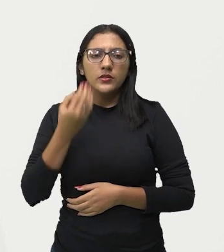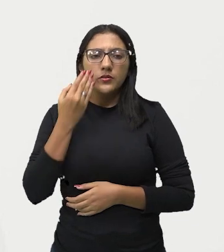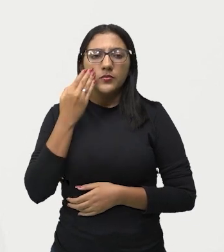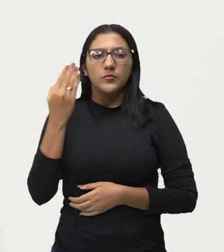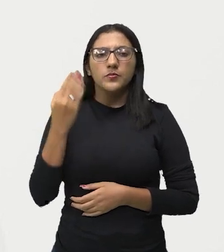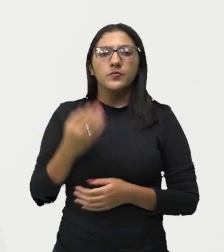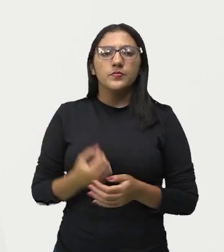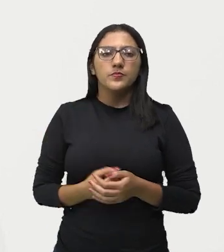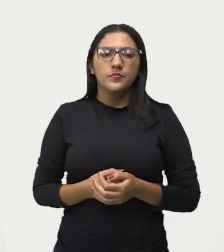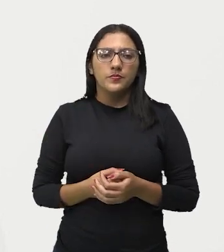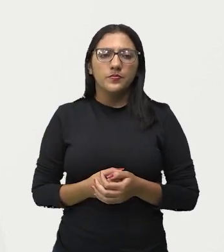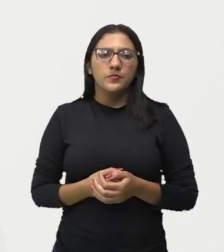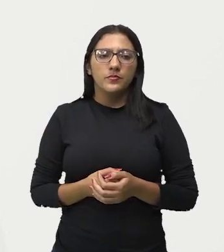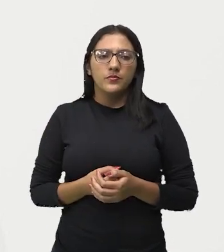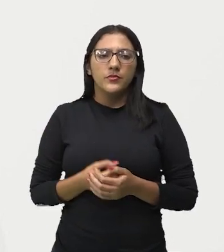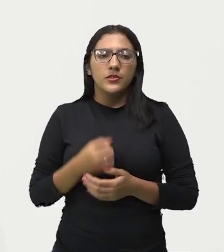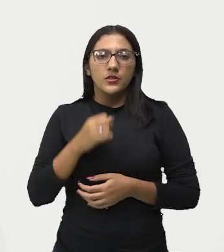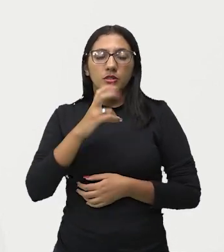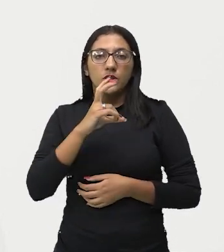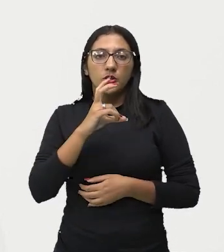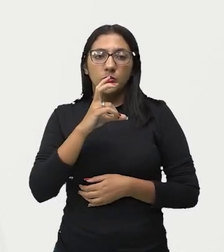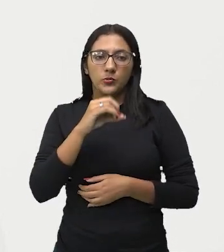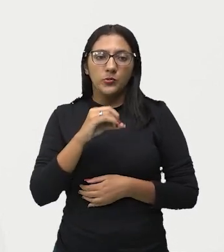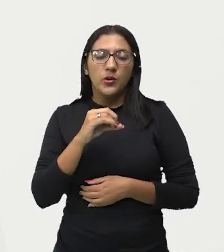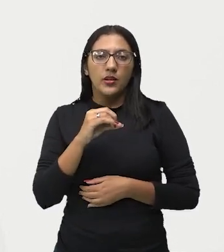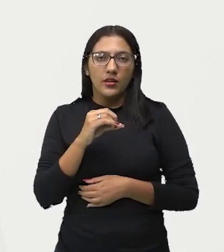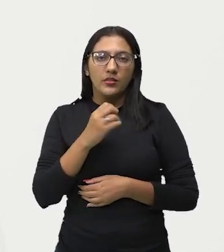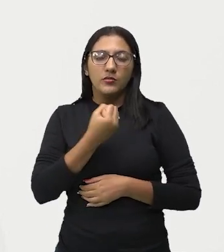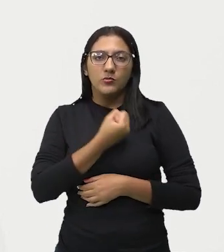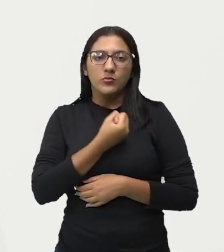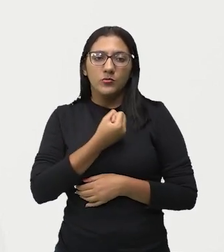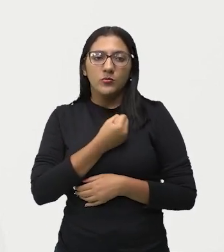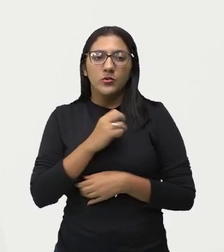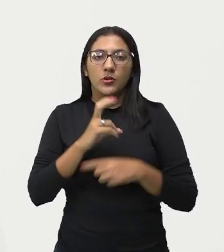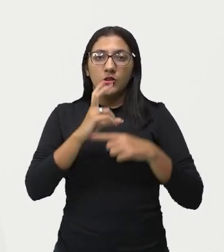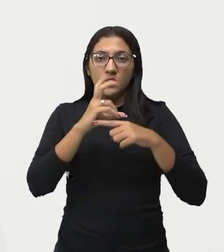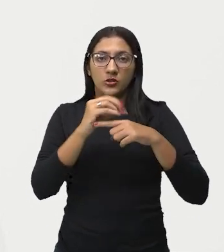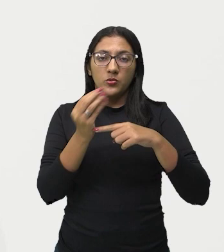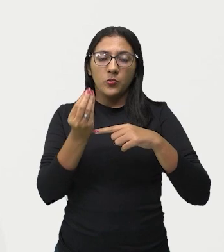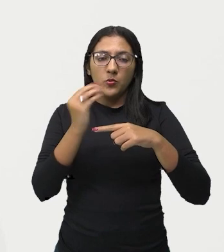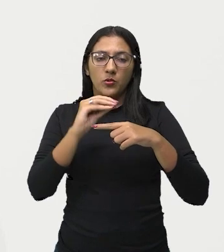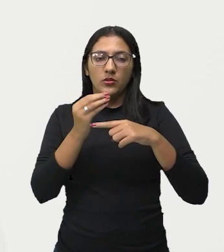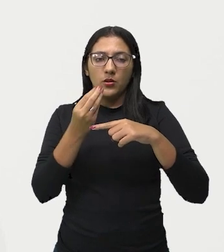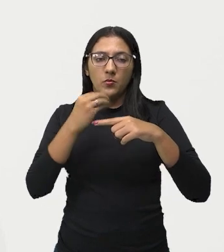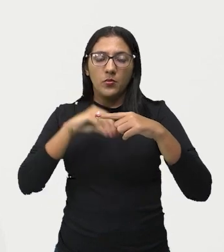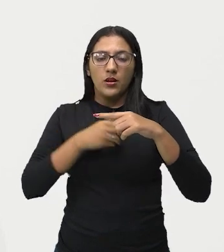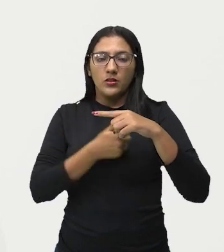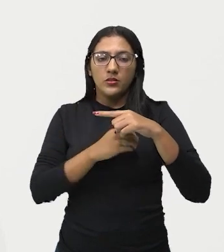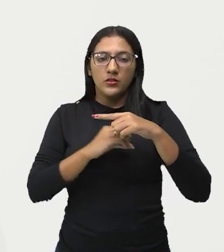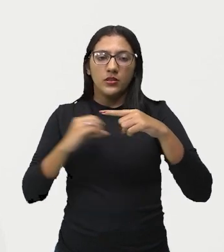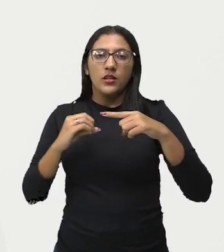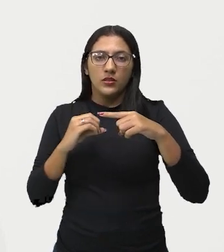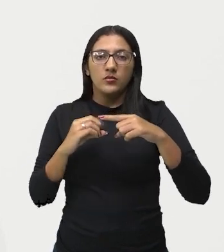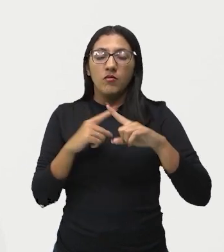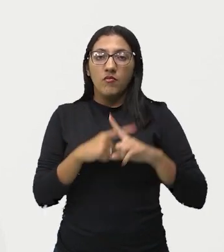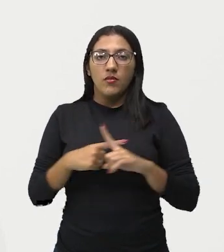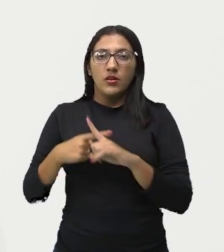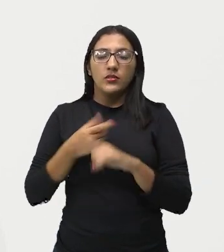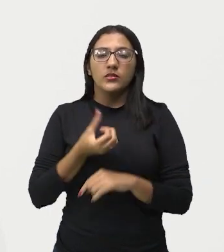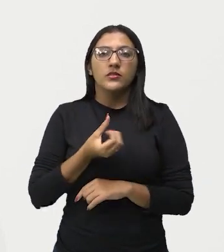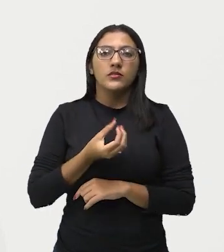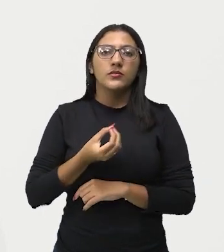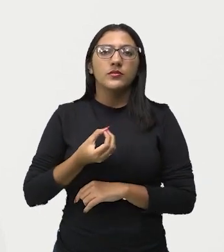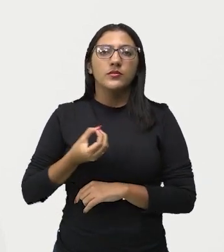aqui, ó. 50 dividido por 100 vezes 600.